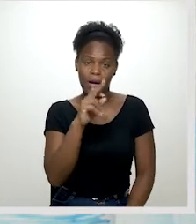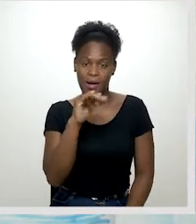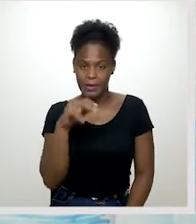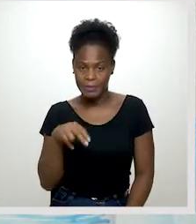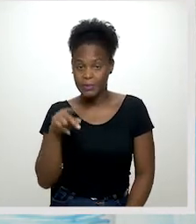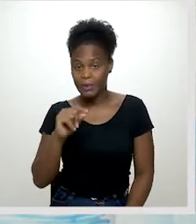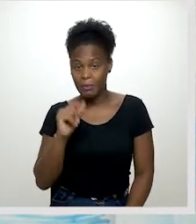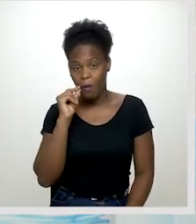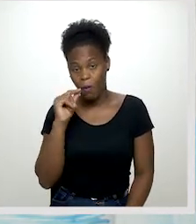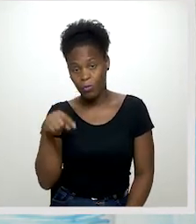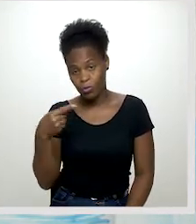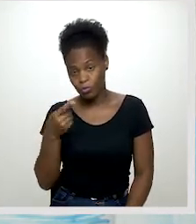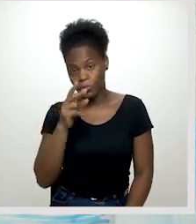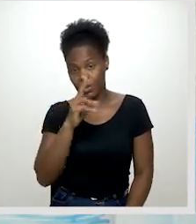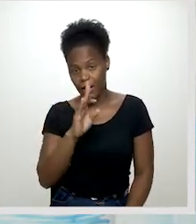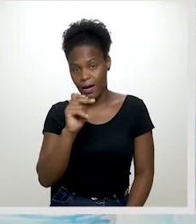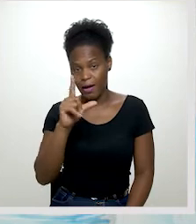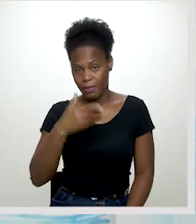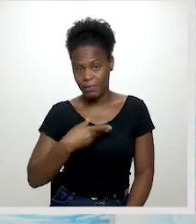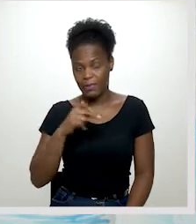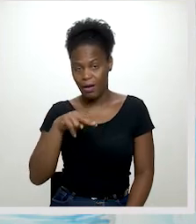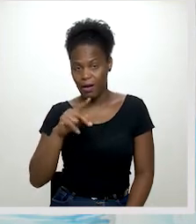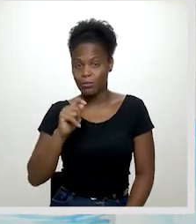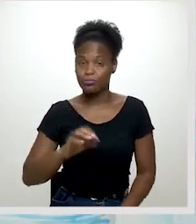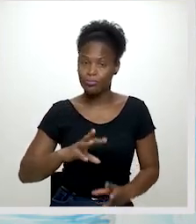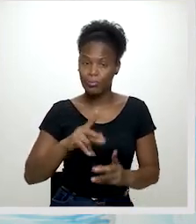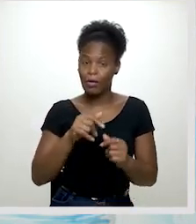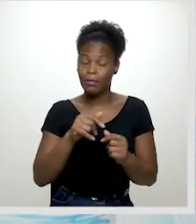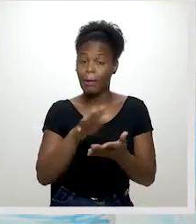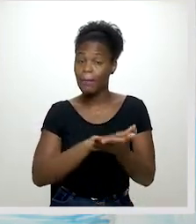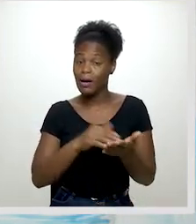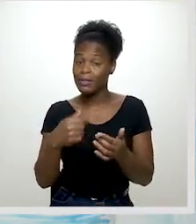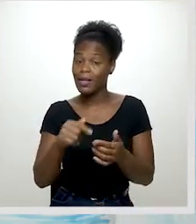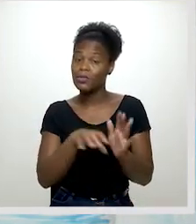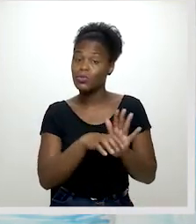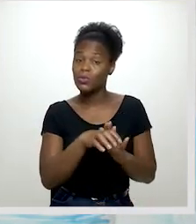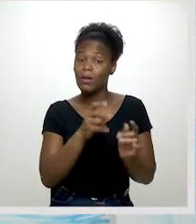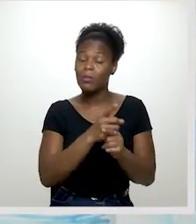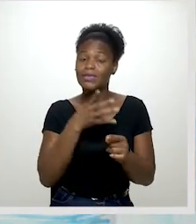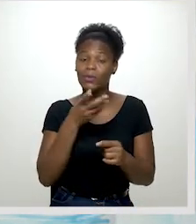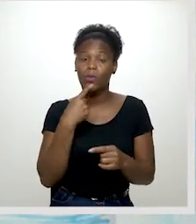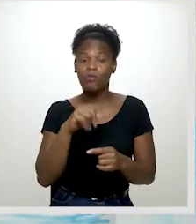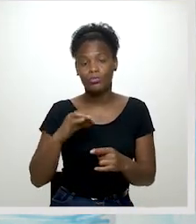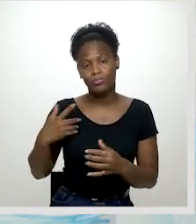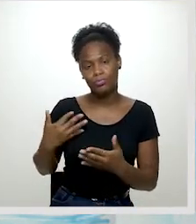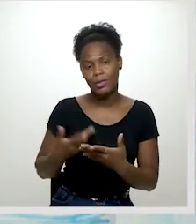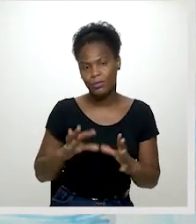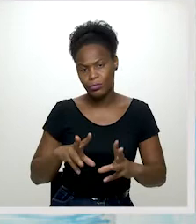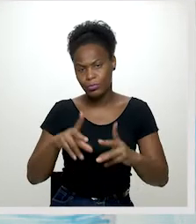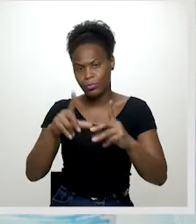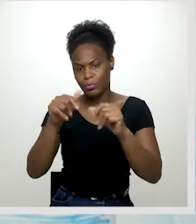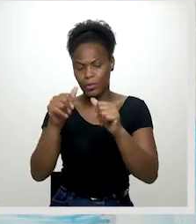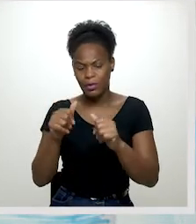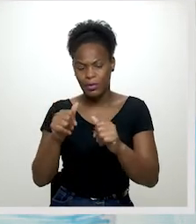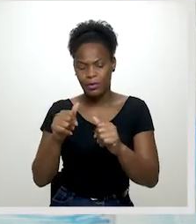condições. Porque repito-me, durante a evolução do planeta